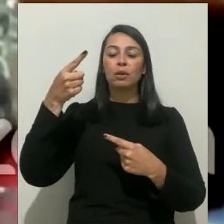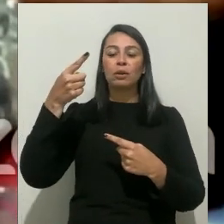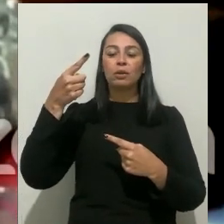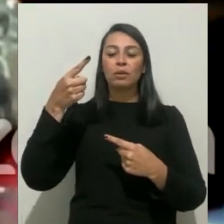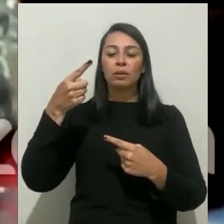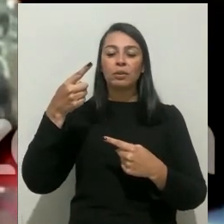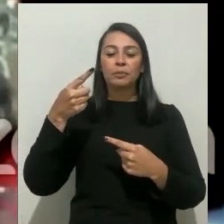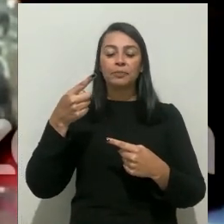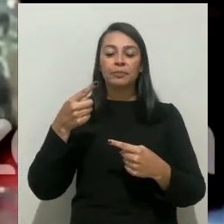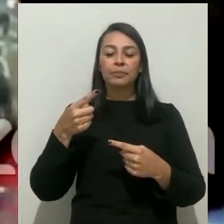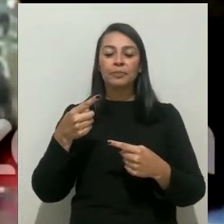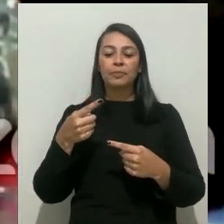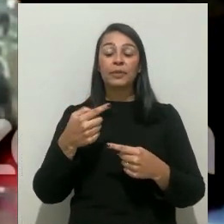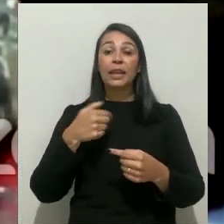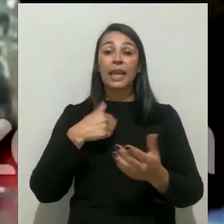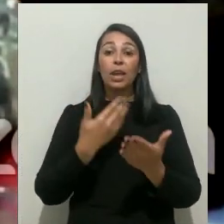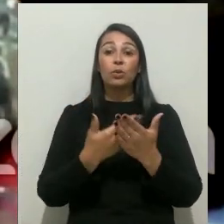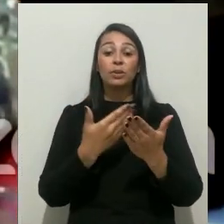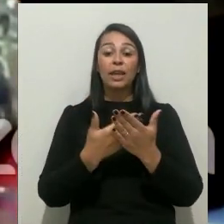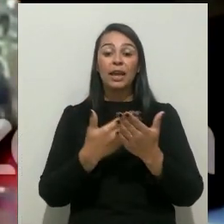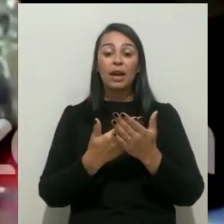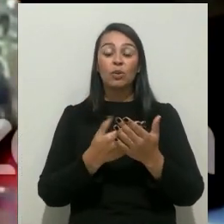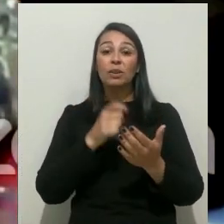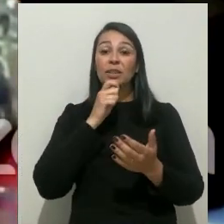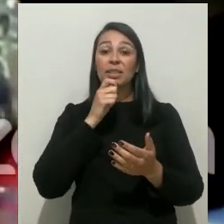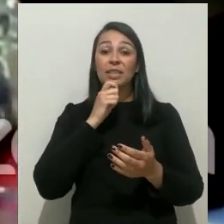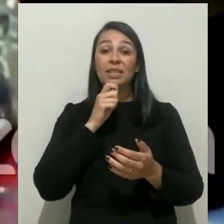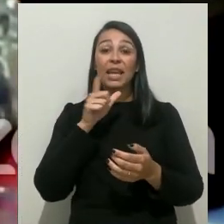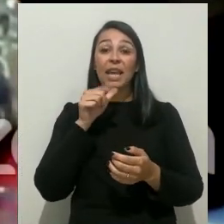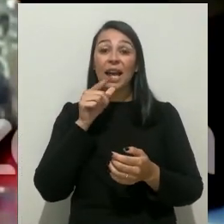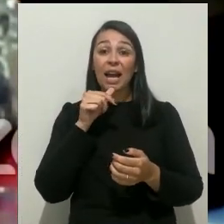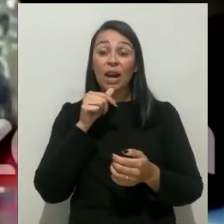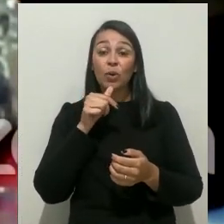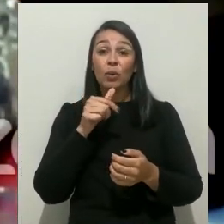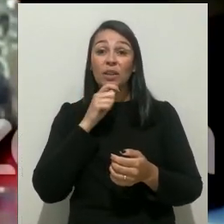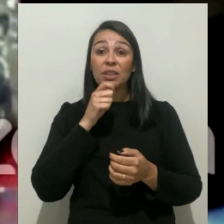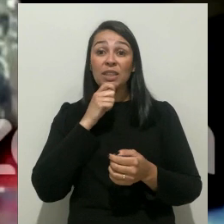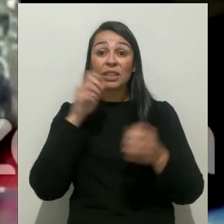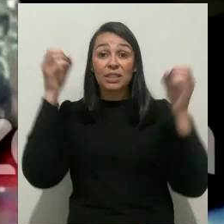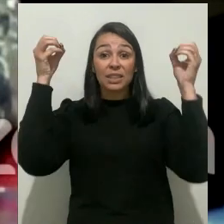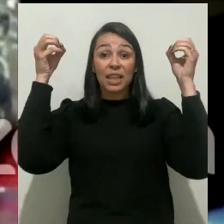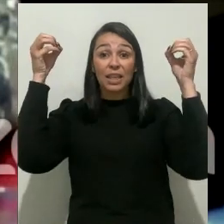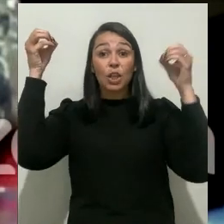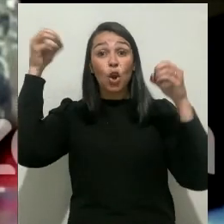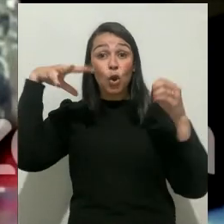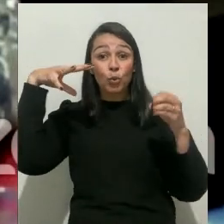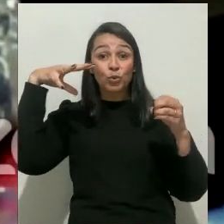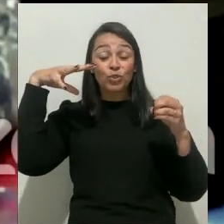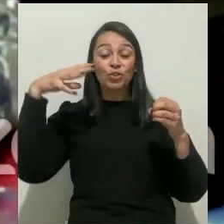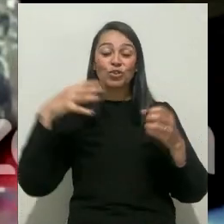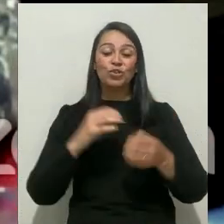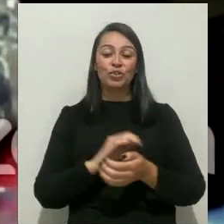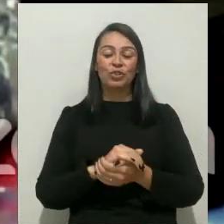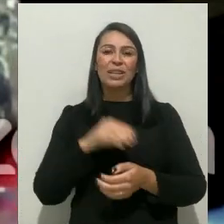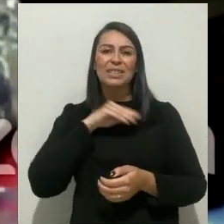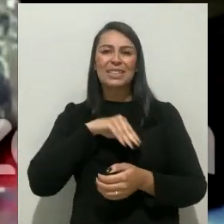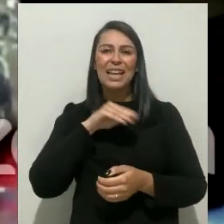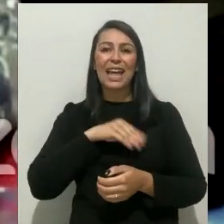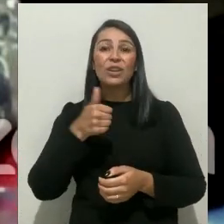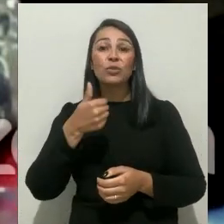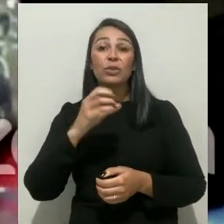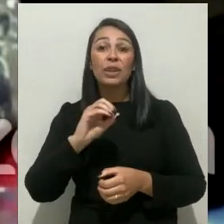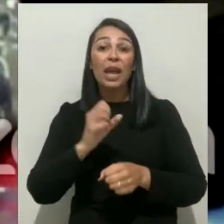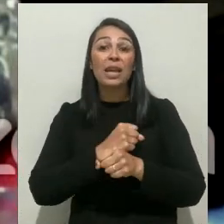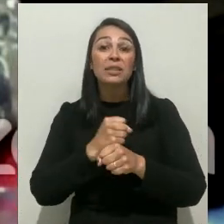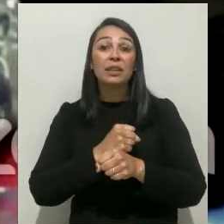sobreviver. Nós ficamos lá, eu dei aula sem água e sem luz durante vários dias. Nós ficamos sem salário